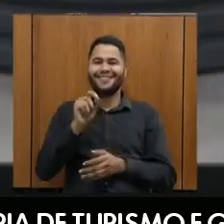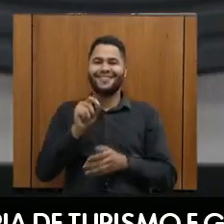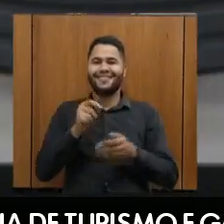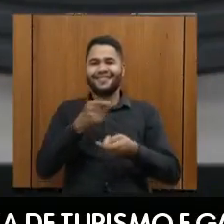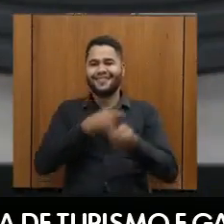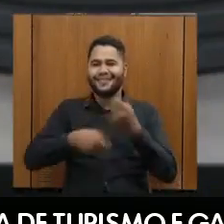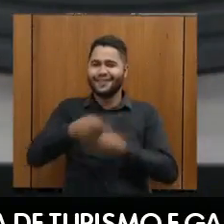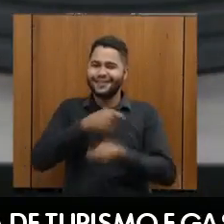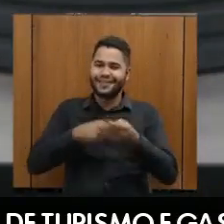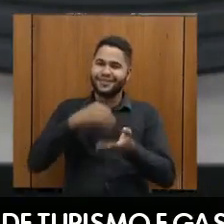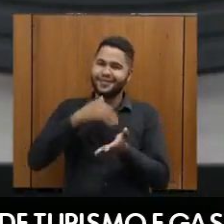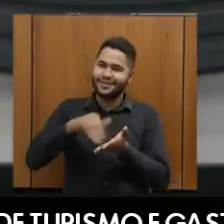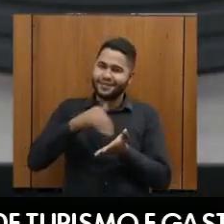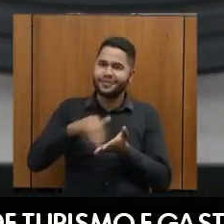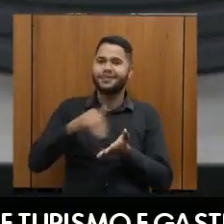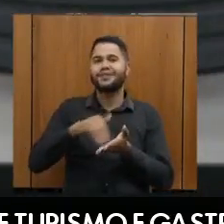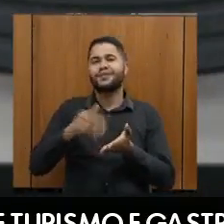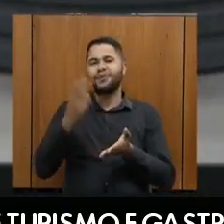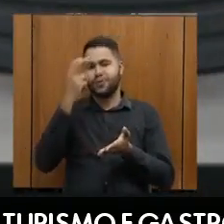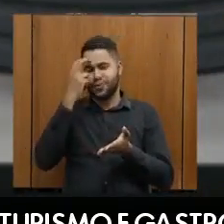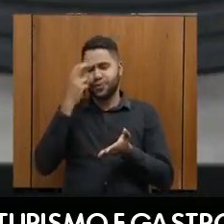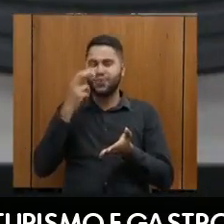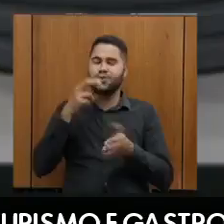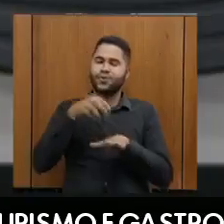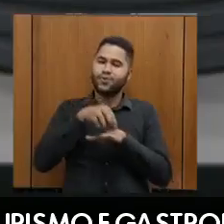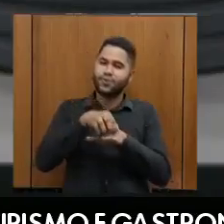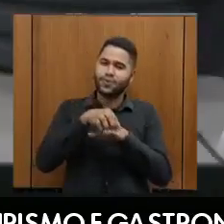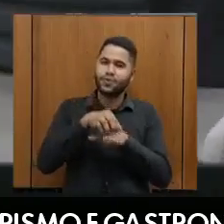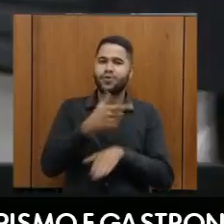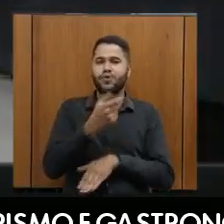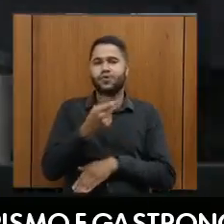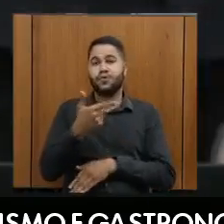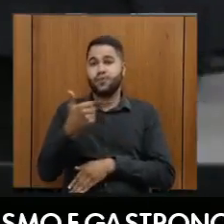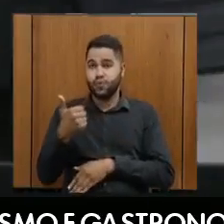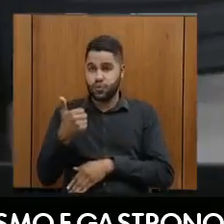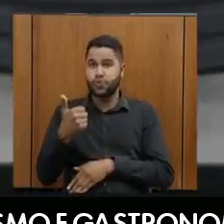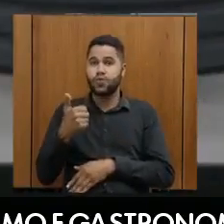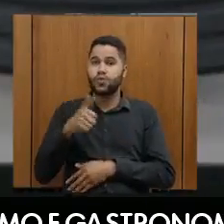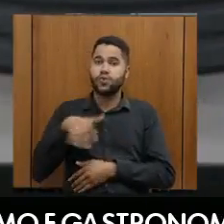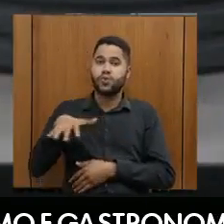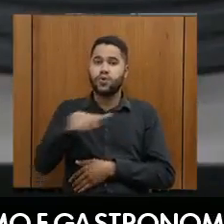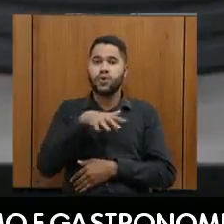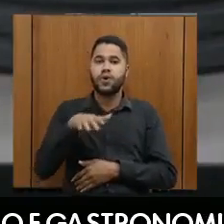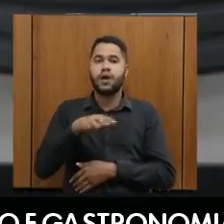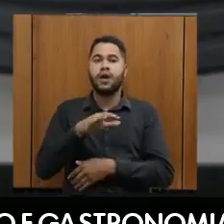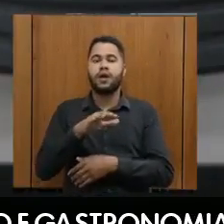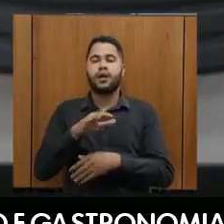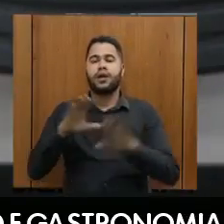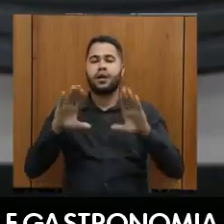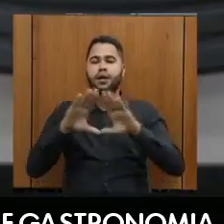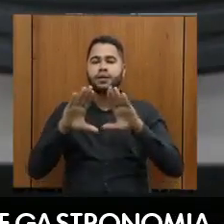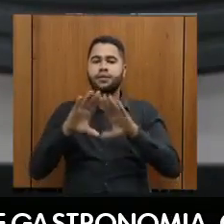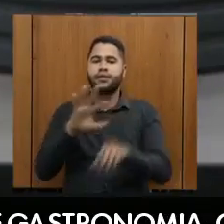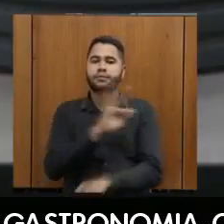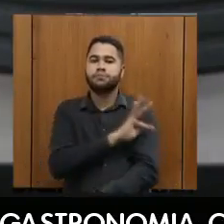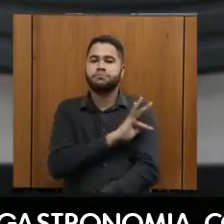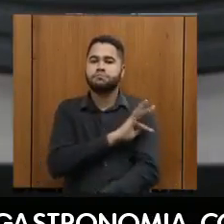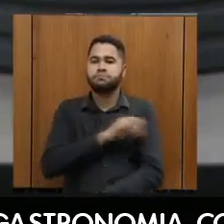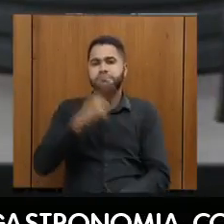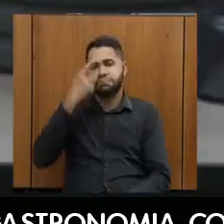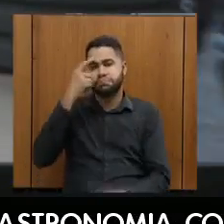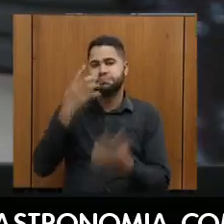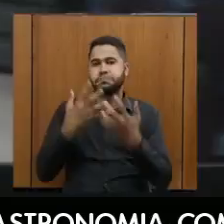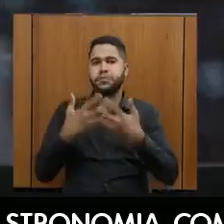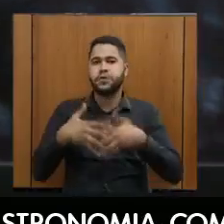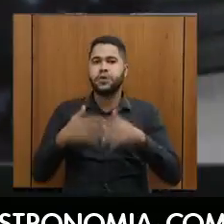gestão da Secretaria de Cultura e Turismo em 2021 no âmbito do Assembleia Fiscaliza, considerando o